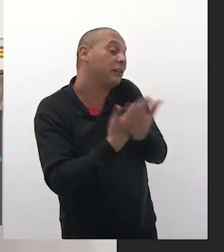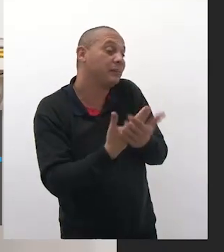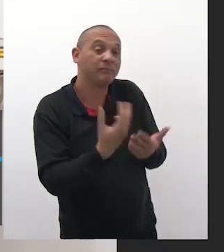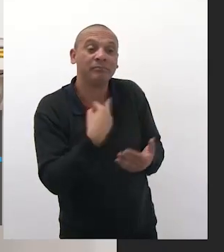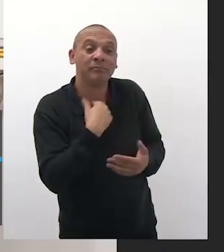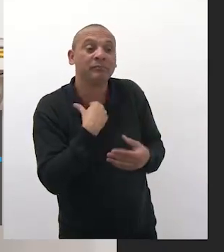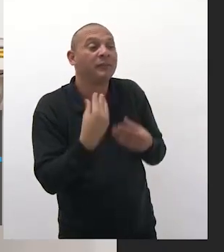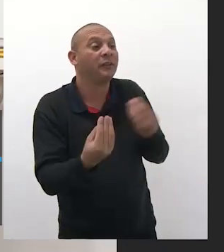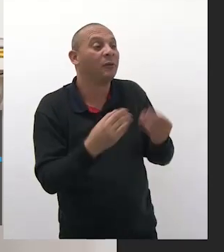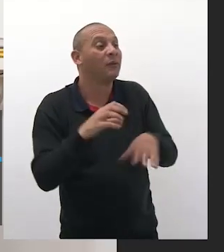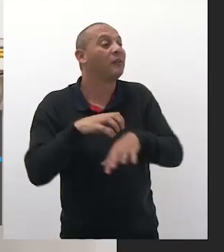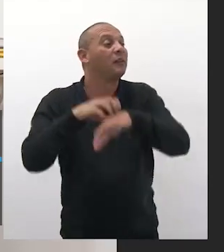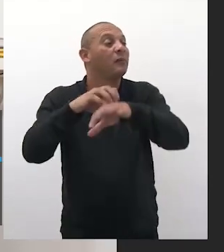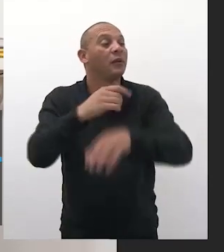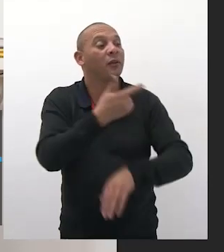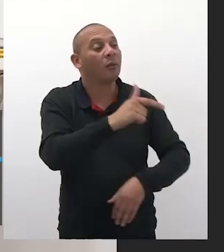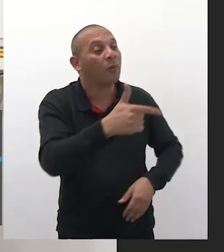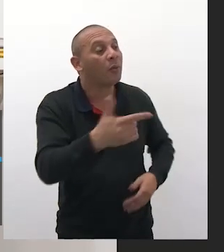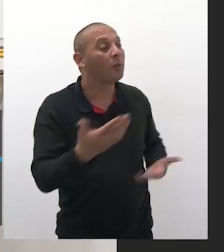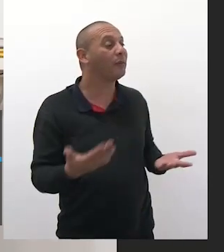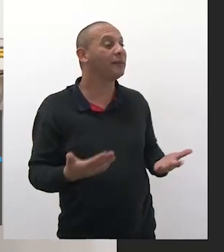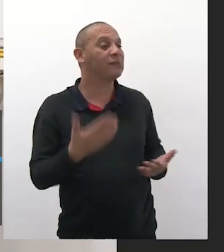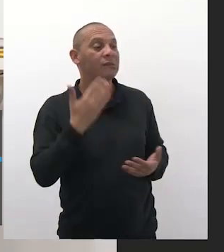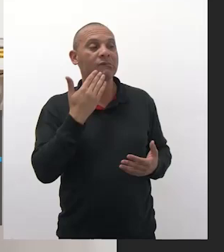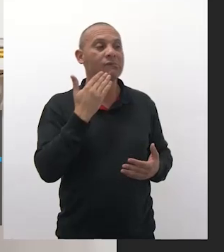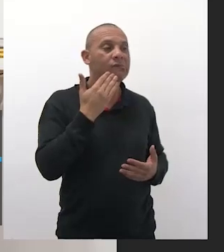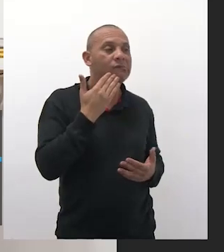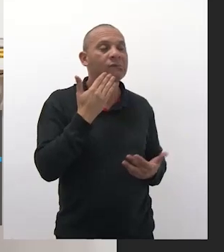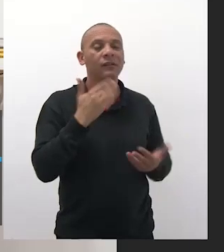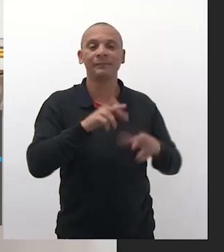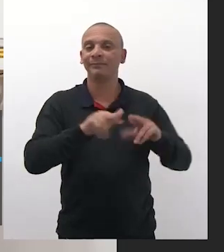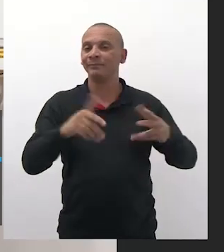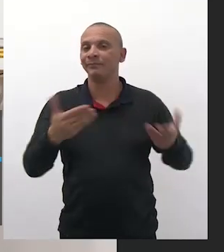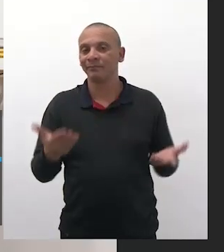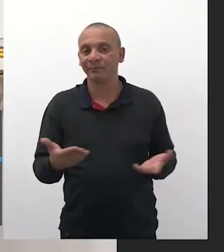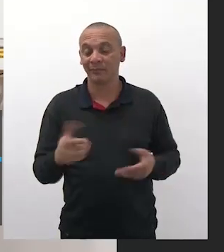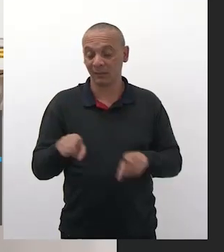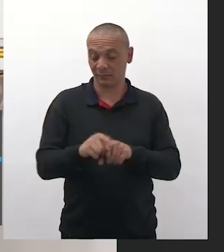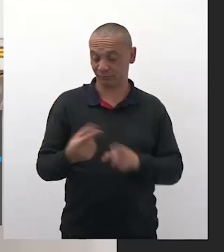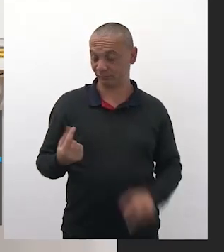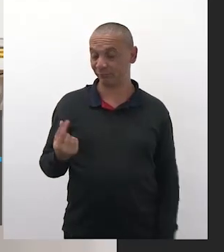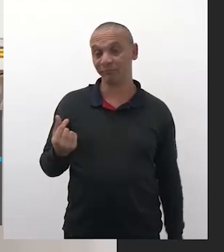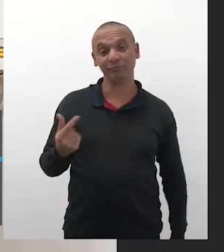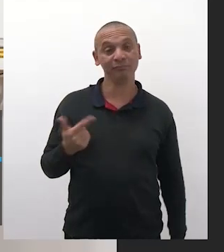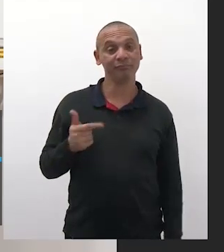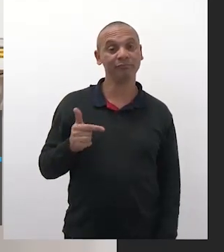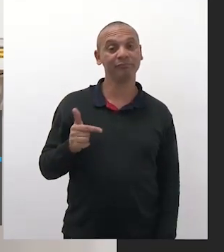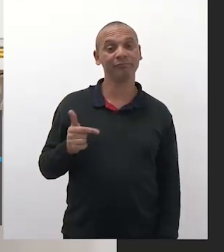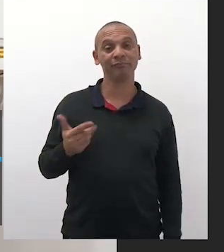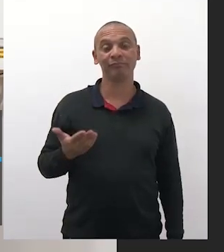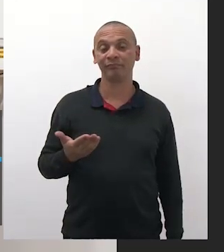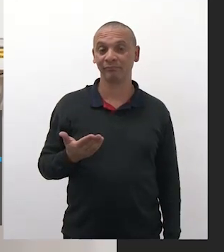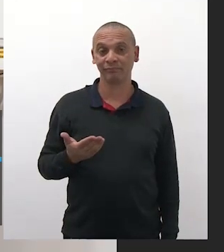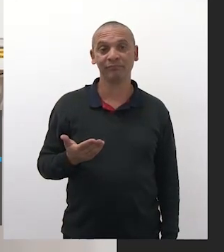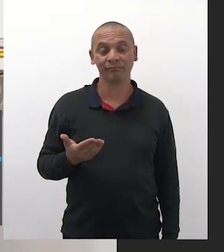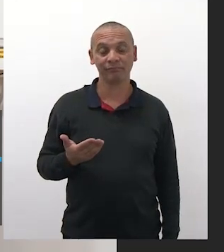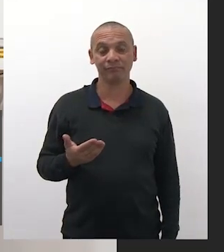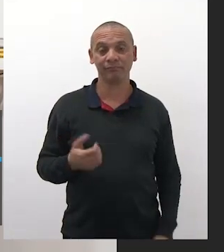tinha transporte, era tudo muito precário, né? E a questão financeira também, não tinha transporte